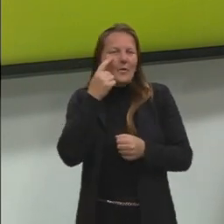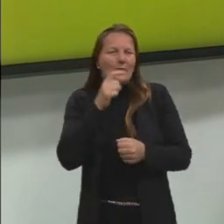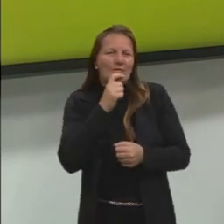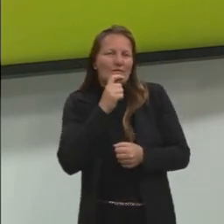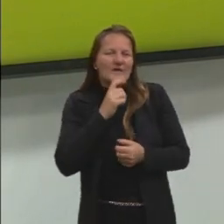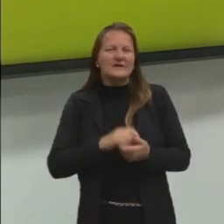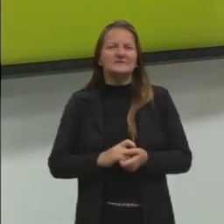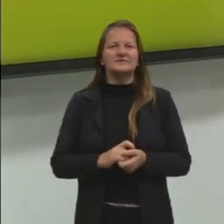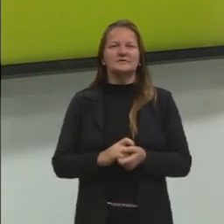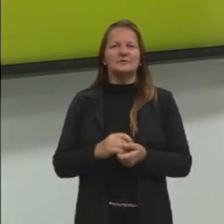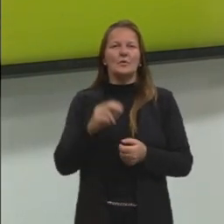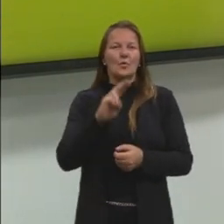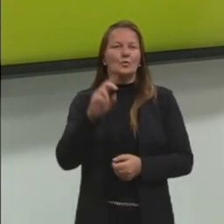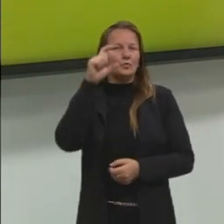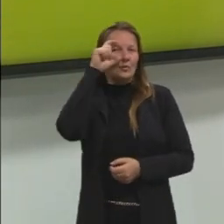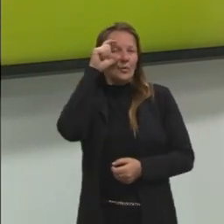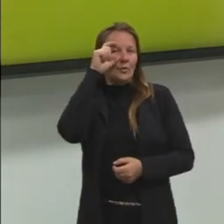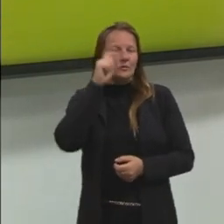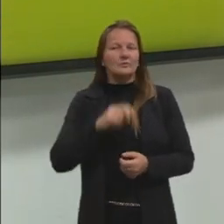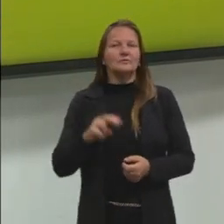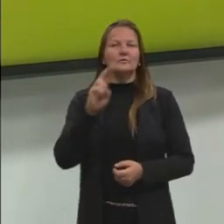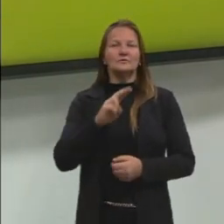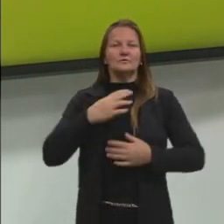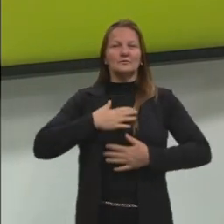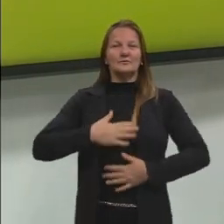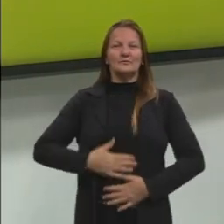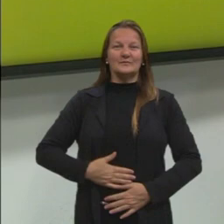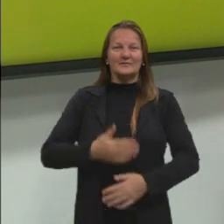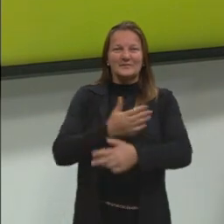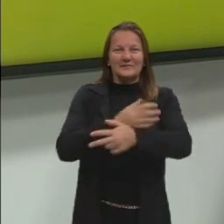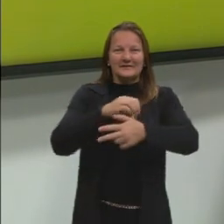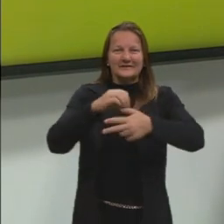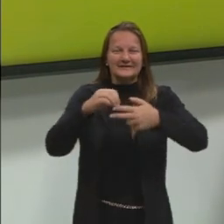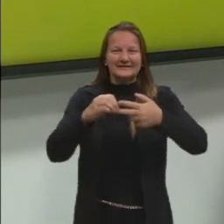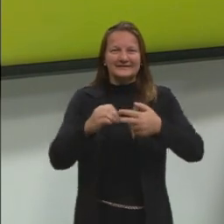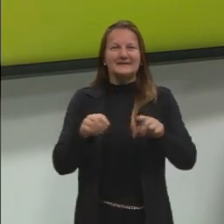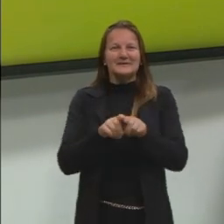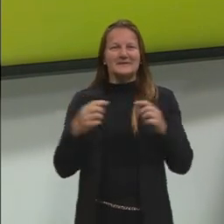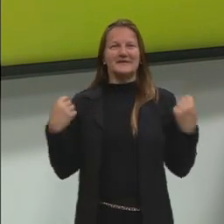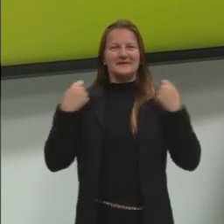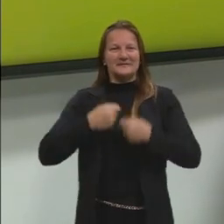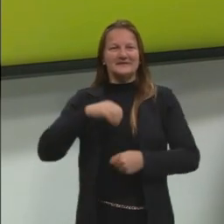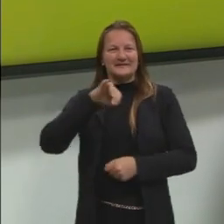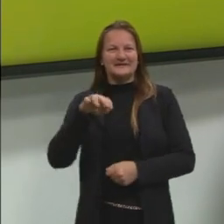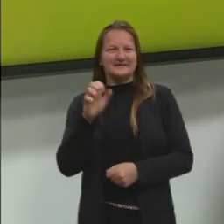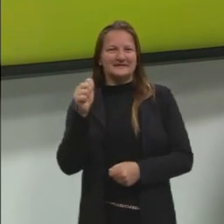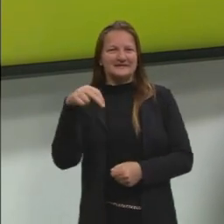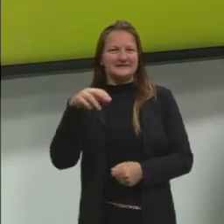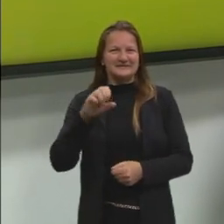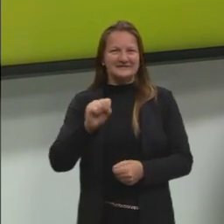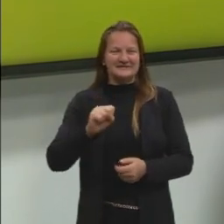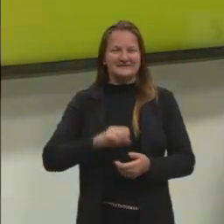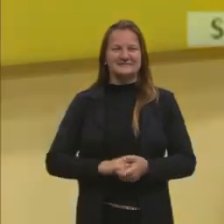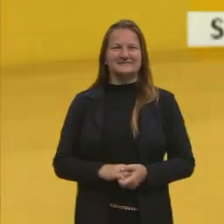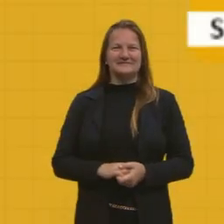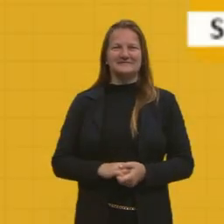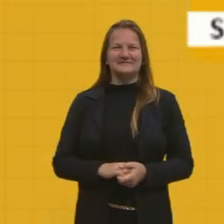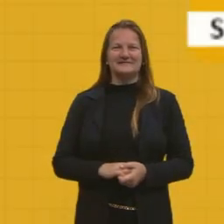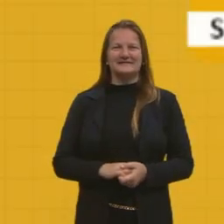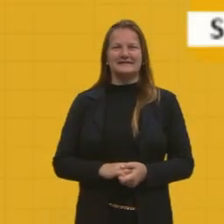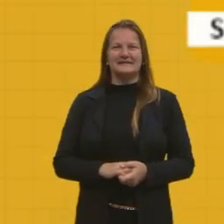uso óculos estou usando a camiseta do Pré name também uma camisa jeans Então vamos lá para